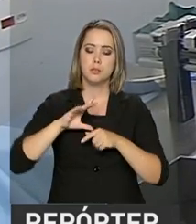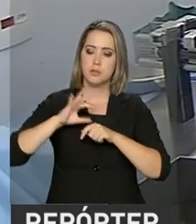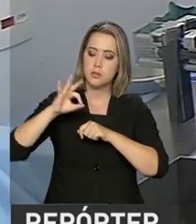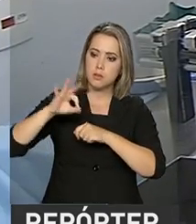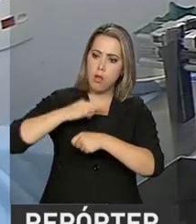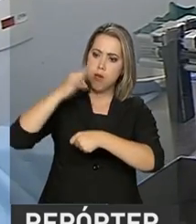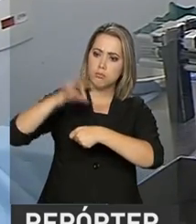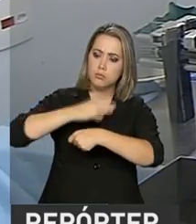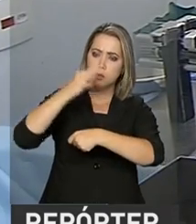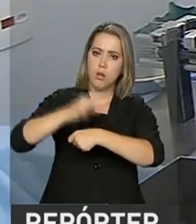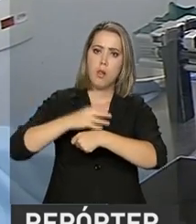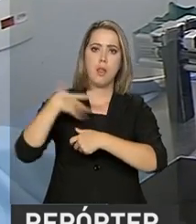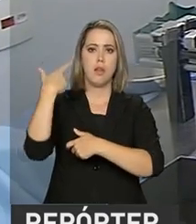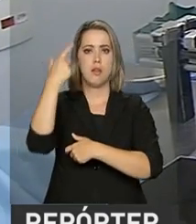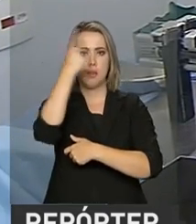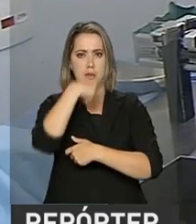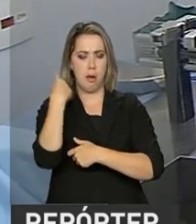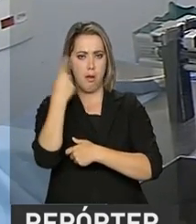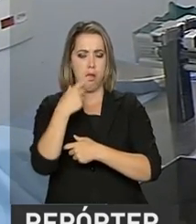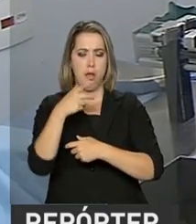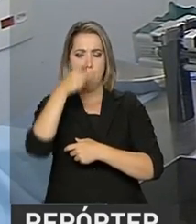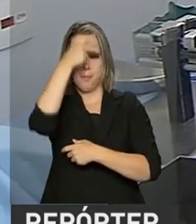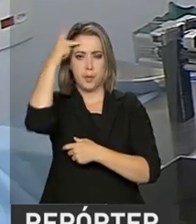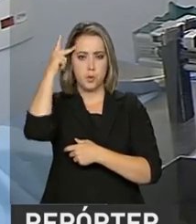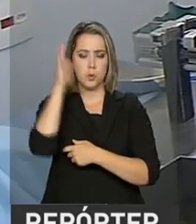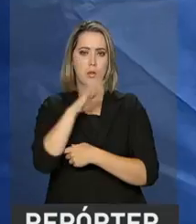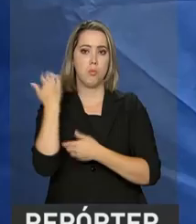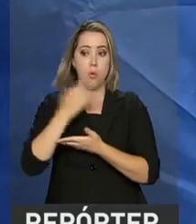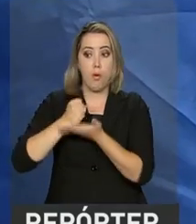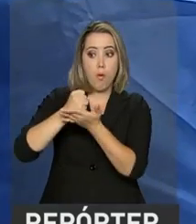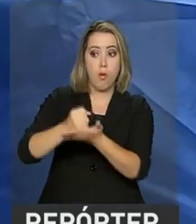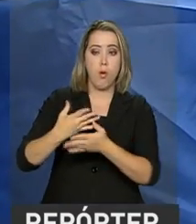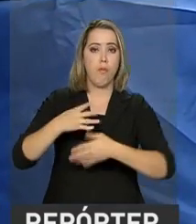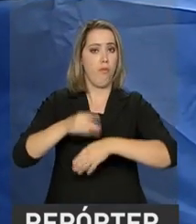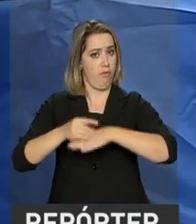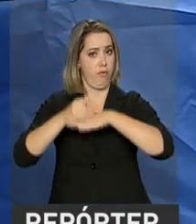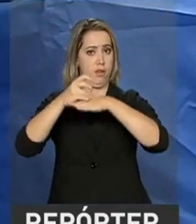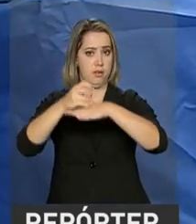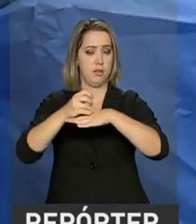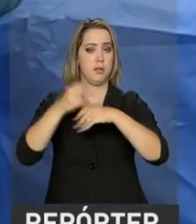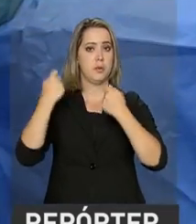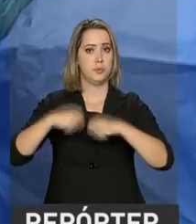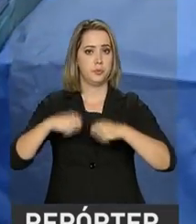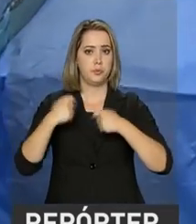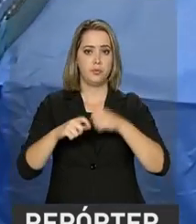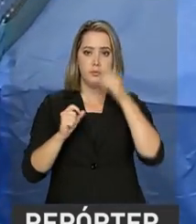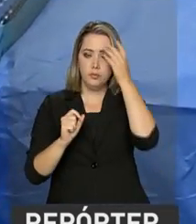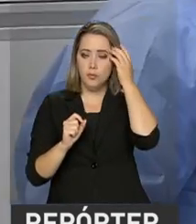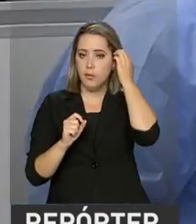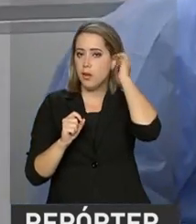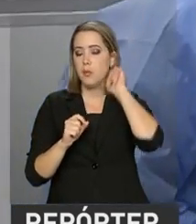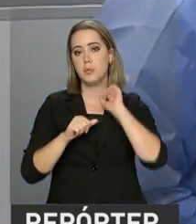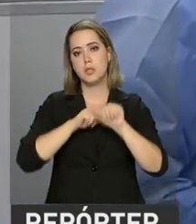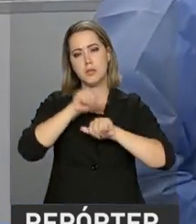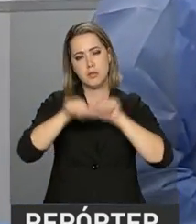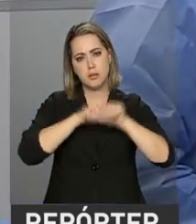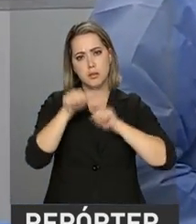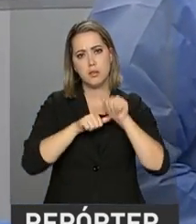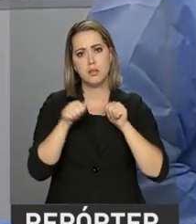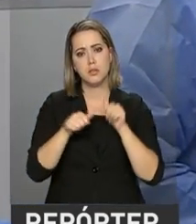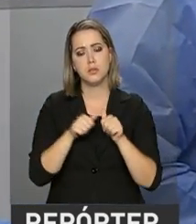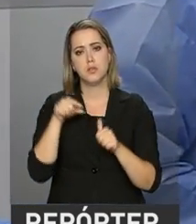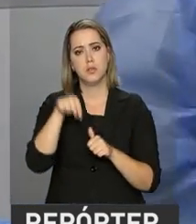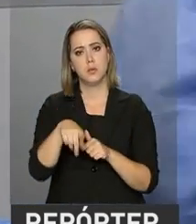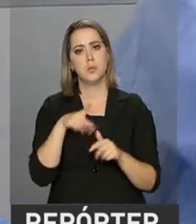anatômica desses locais onde são retirados os tecidos. Isso é feito para o tecido músculo-esquelético, é feito também para